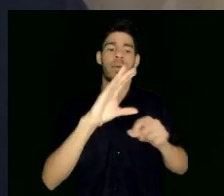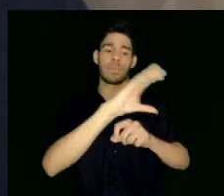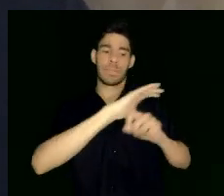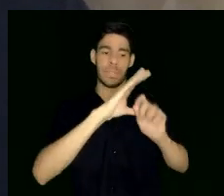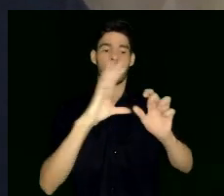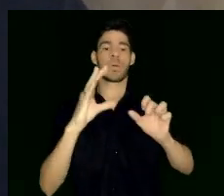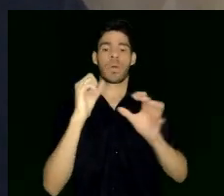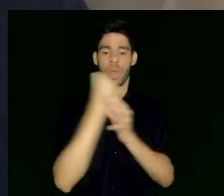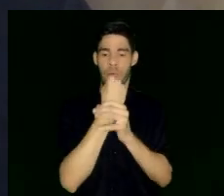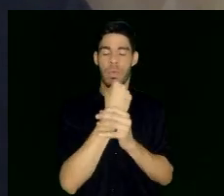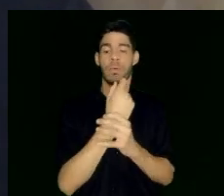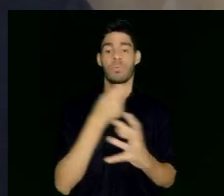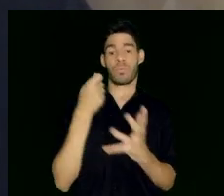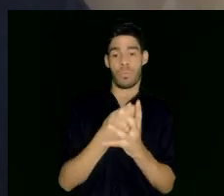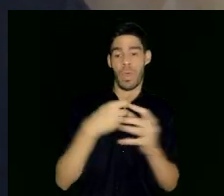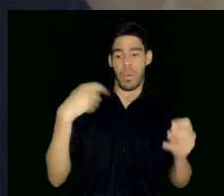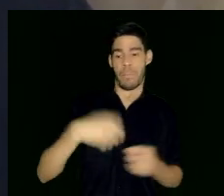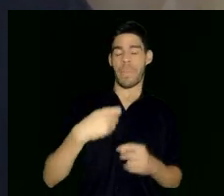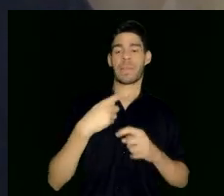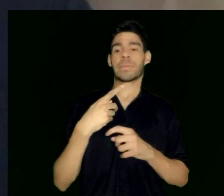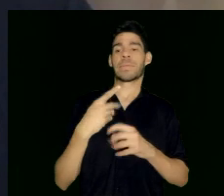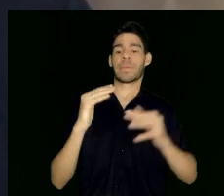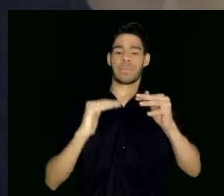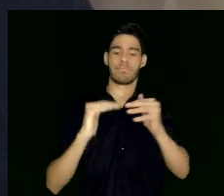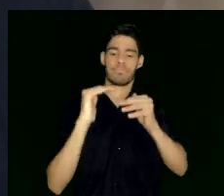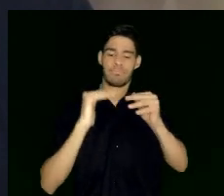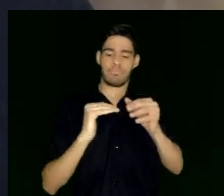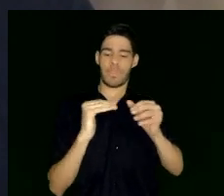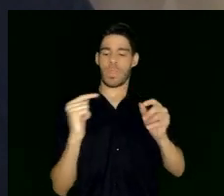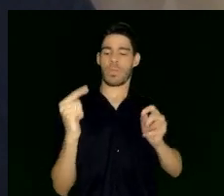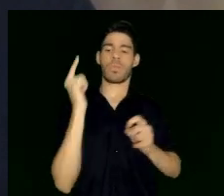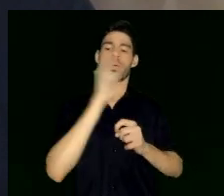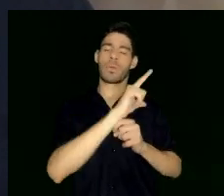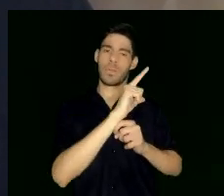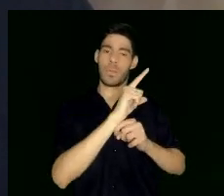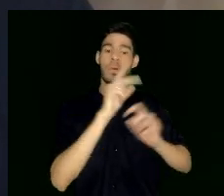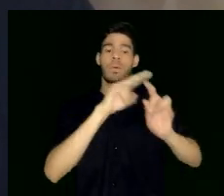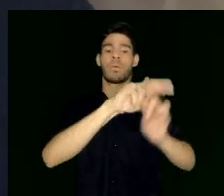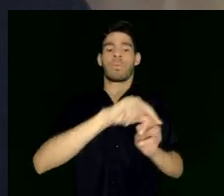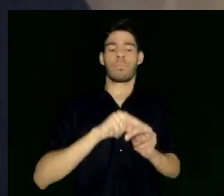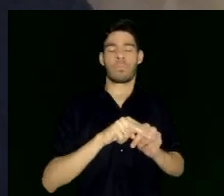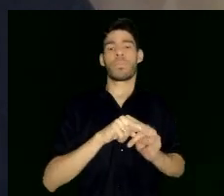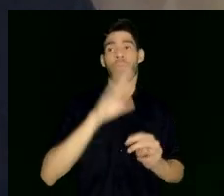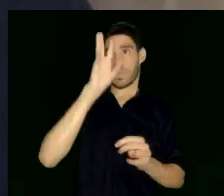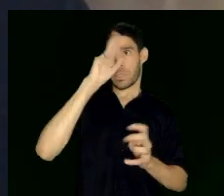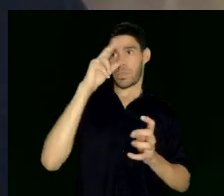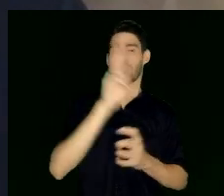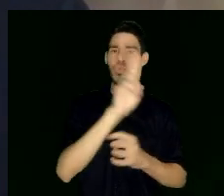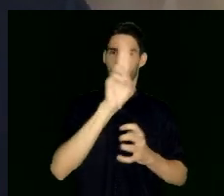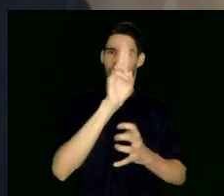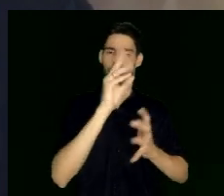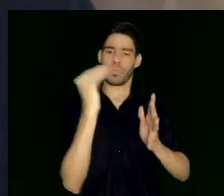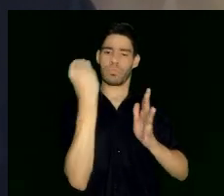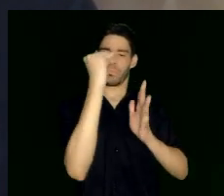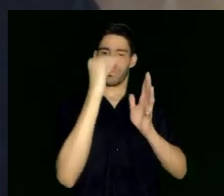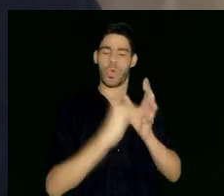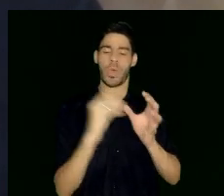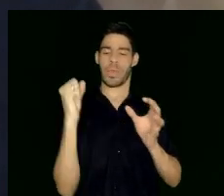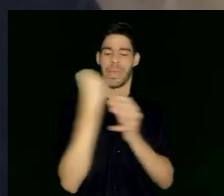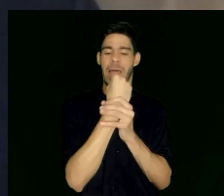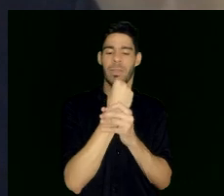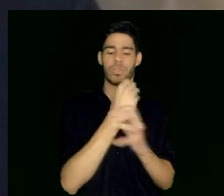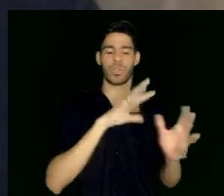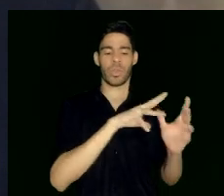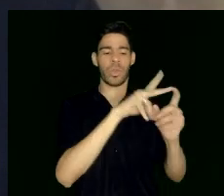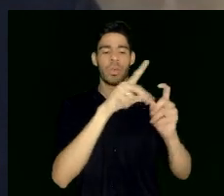assegurados constitucionalmente, é que nós devemos buscar o equilíbrio, e esta questão, por isso que assim foi denominado, de